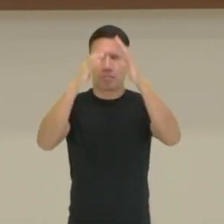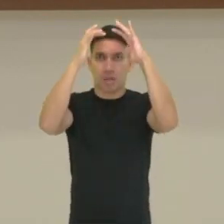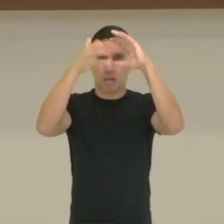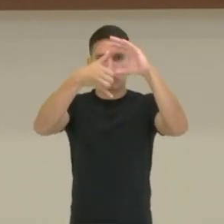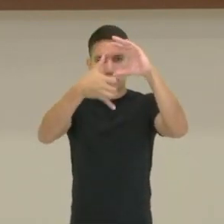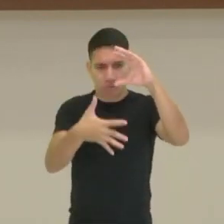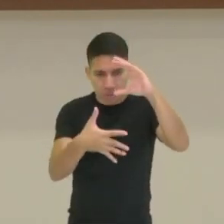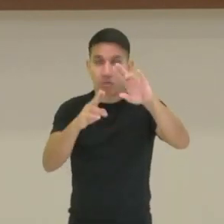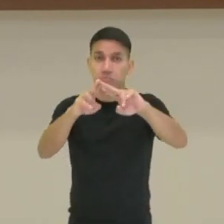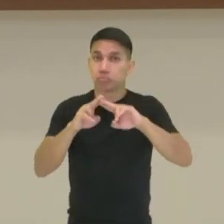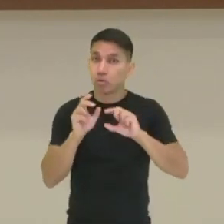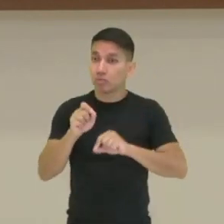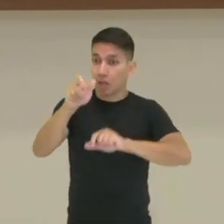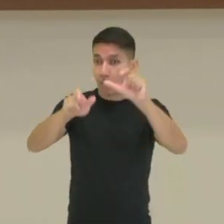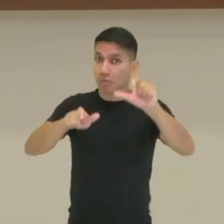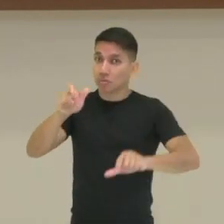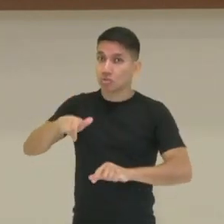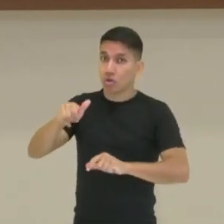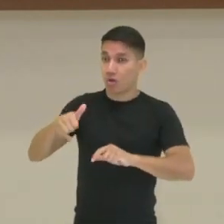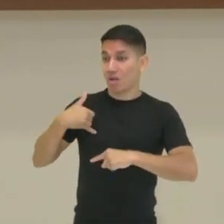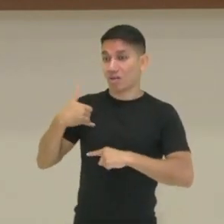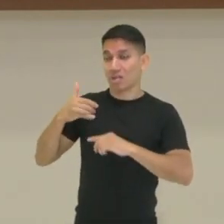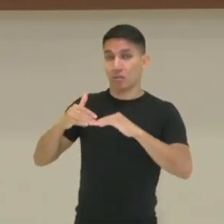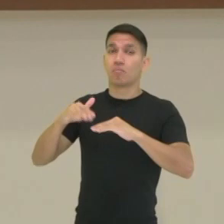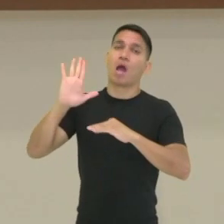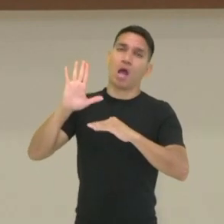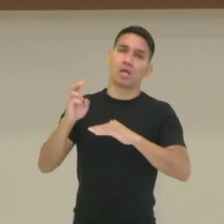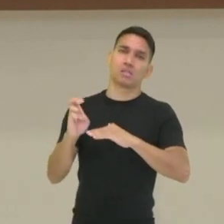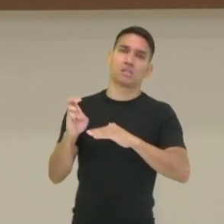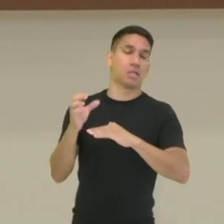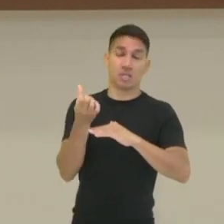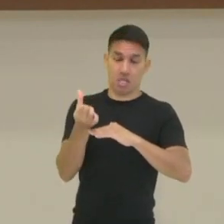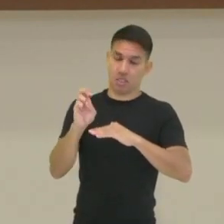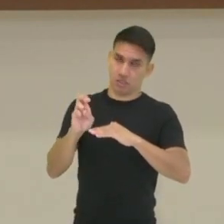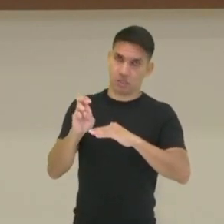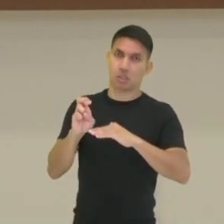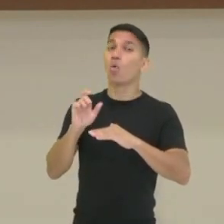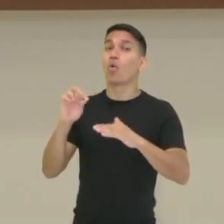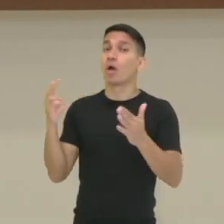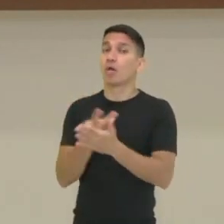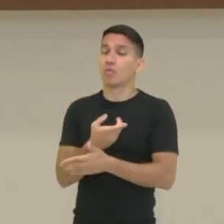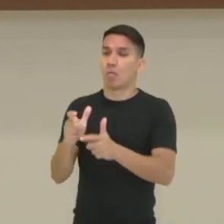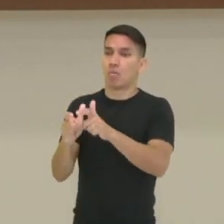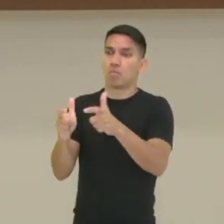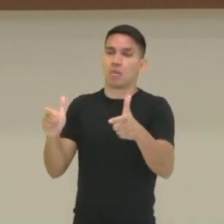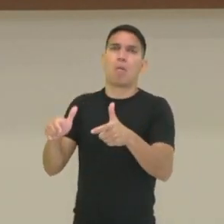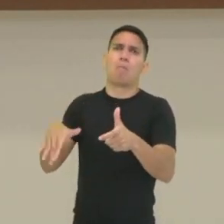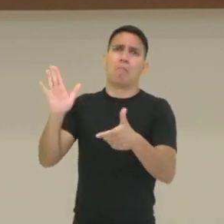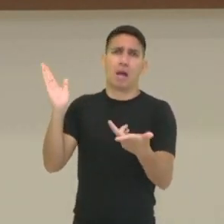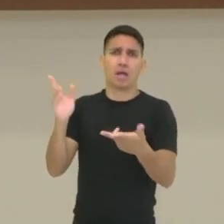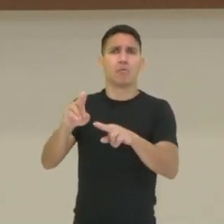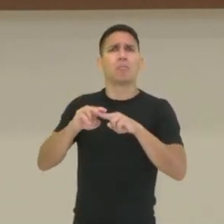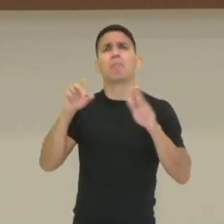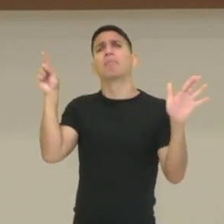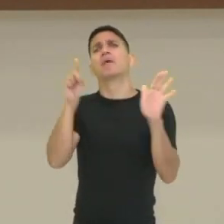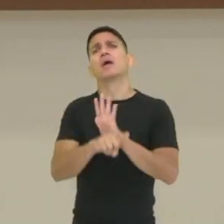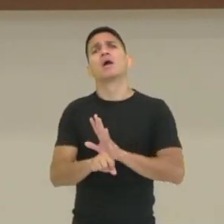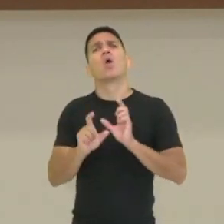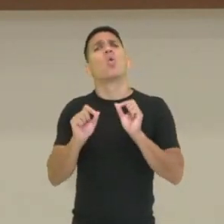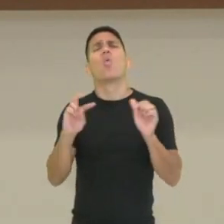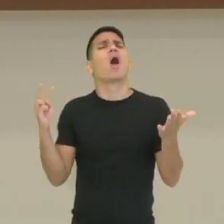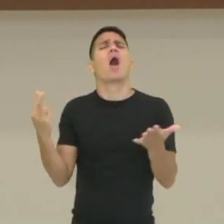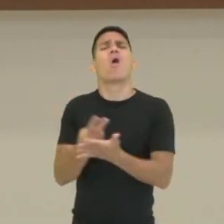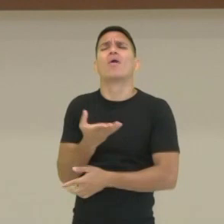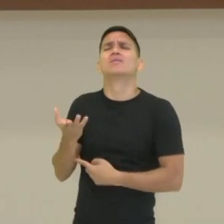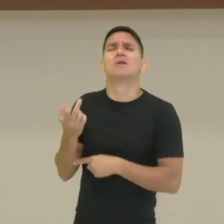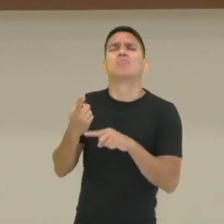e conforme as pessoas vão ficando mais velhas, a incidência, o número de casos aumenta. E ali a gente pergunta, mas então o que